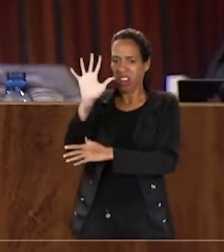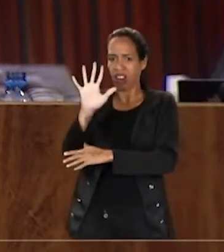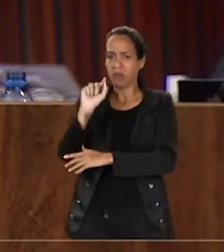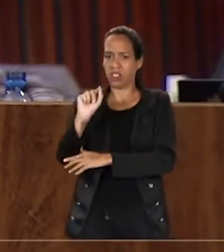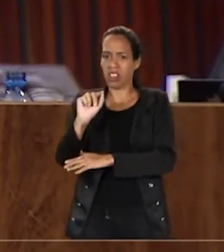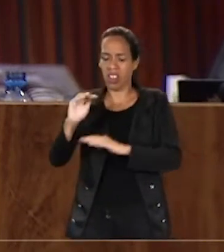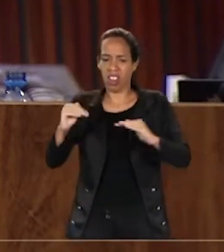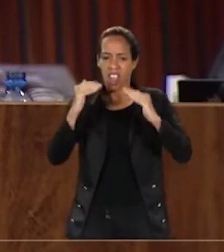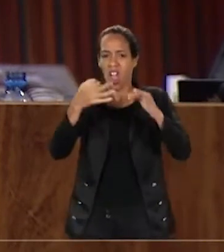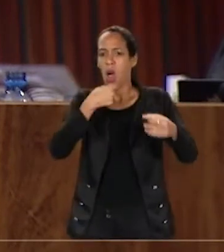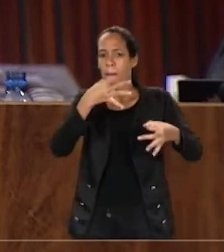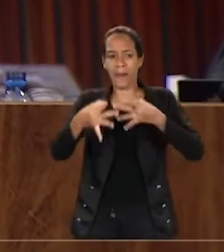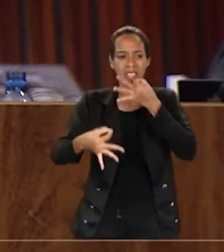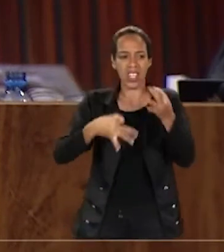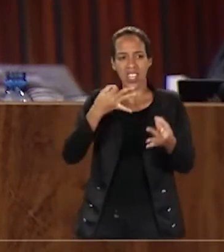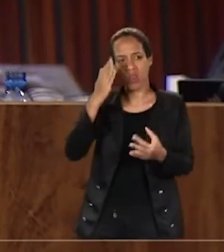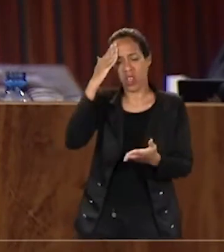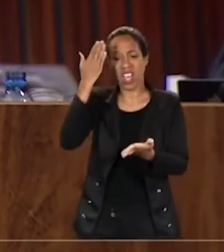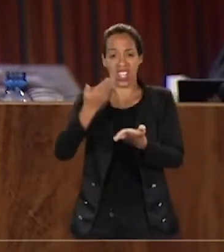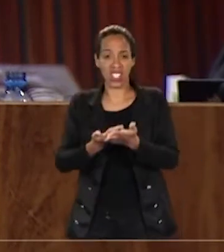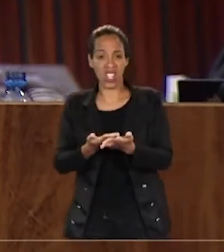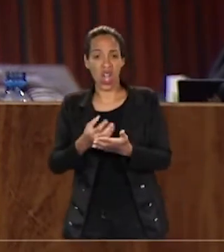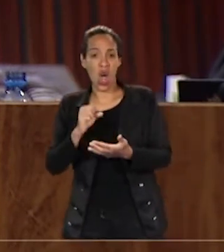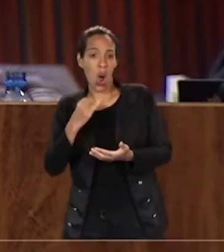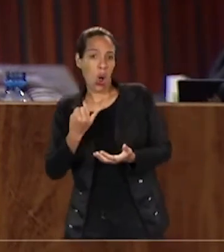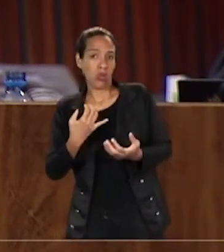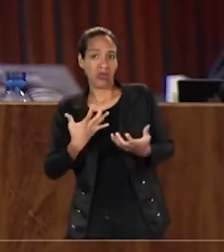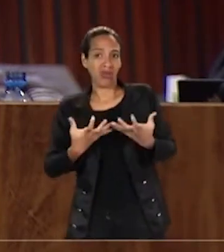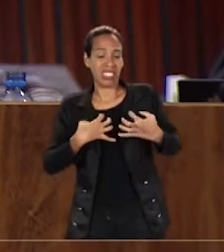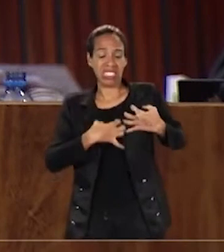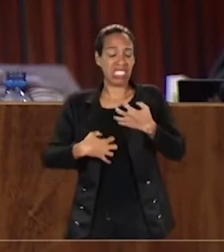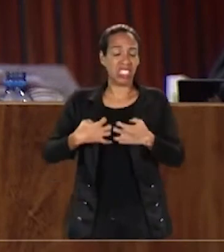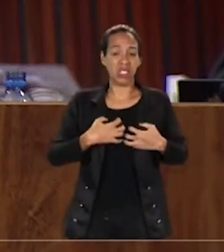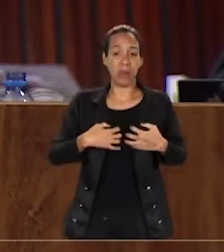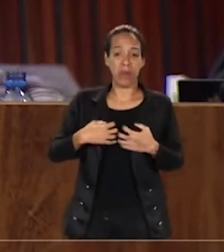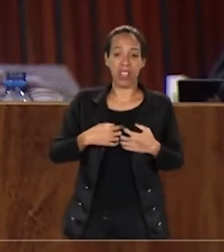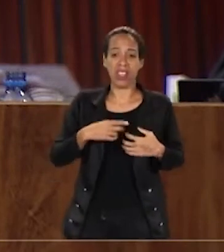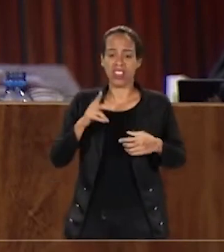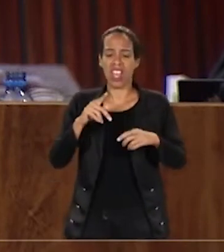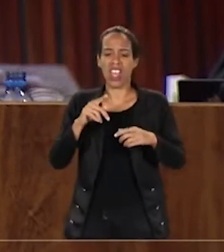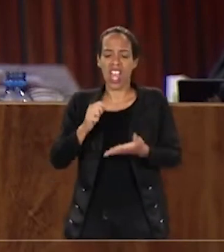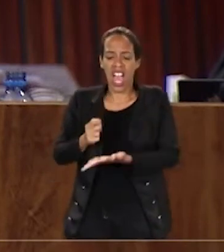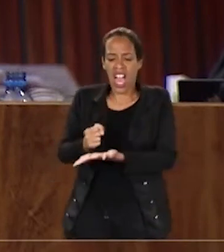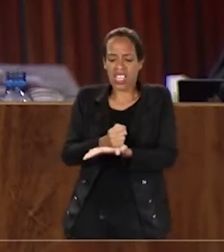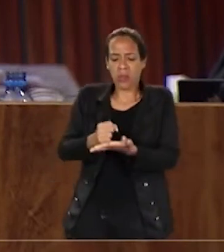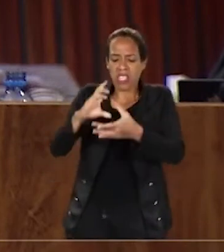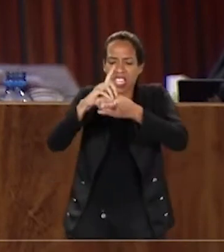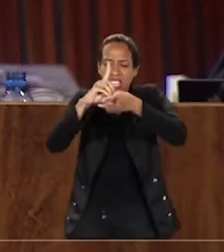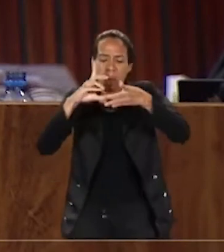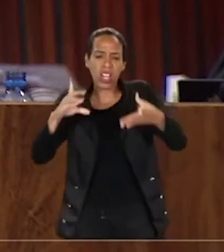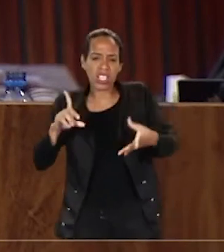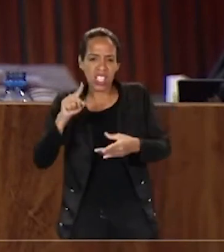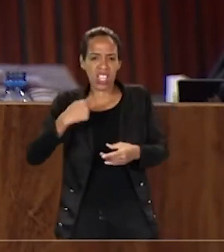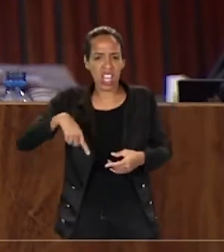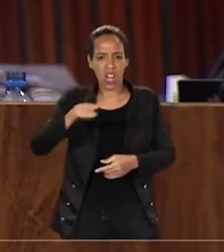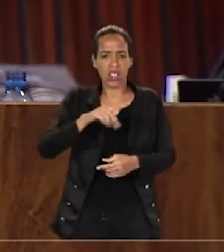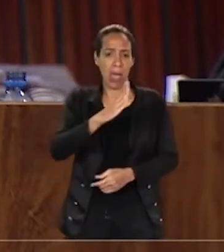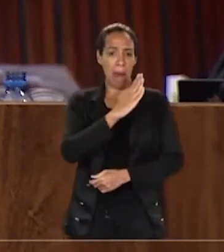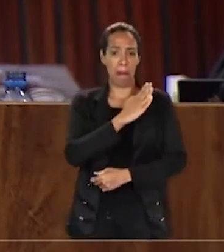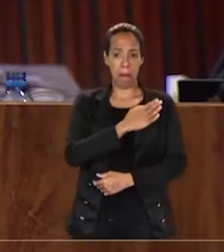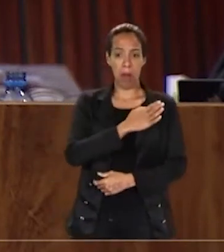para exalar suas opiniões crenças ou antipatias encarnecendo as bases da nossa democracia e da Nossa